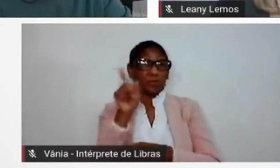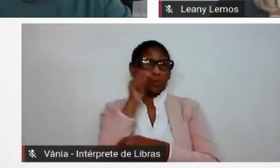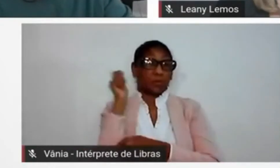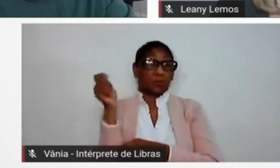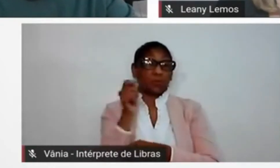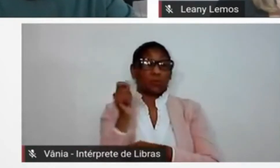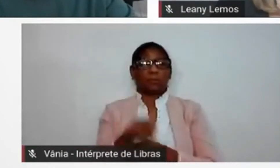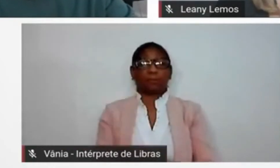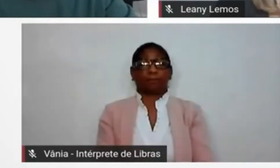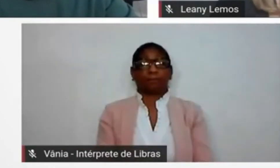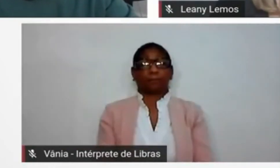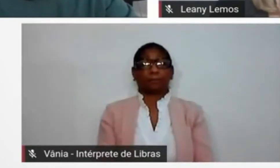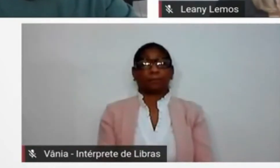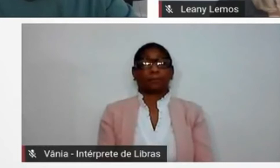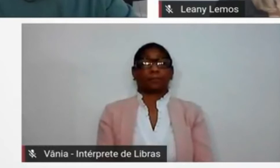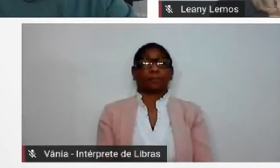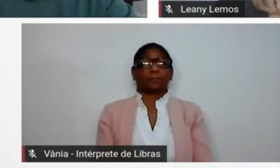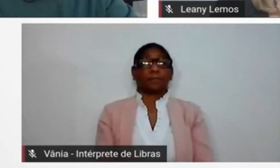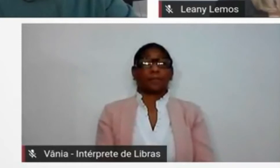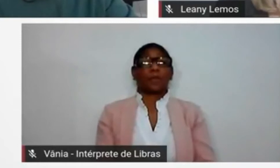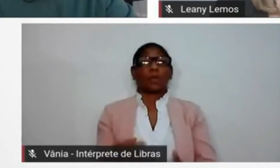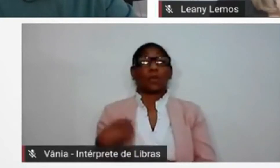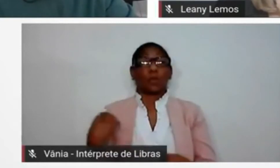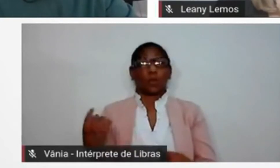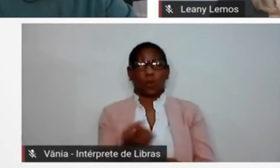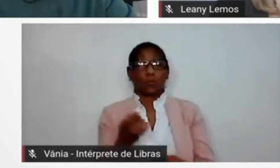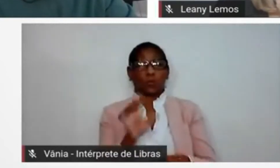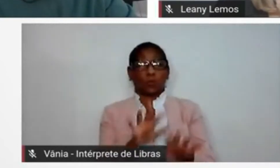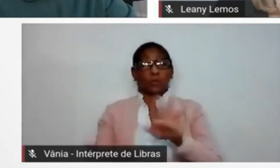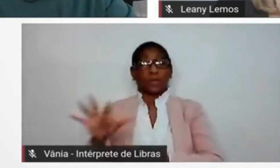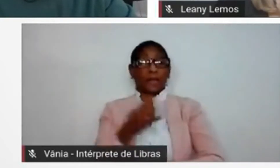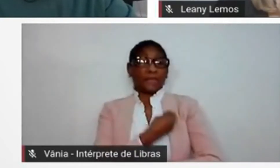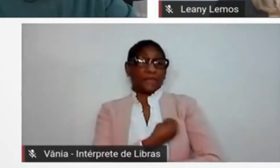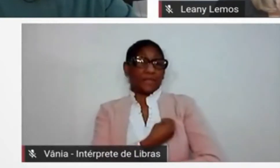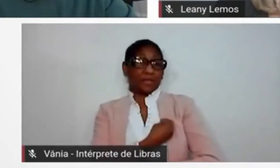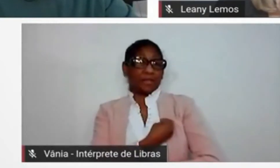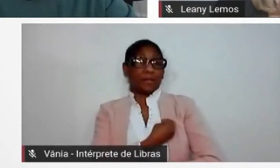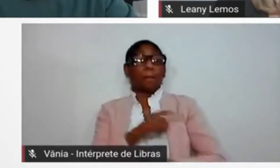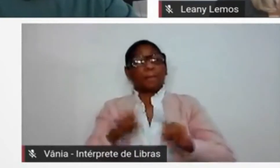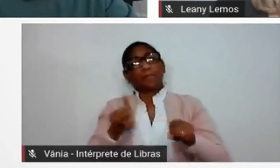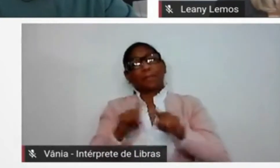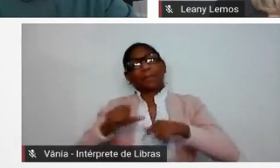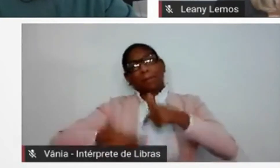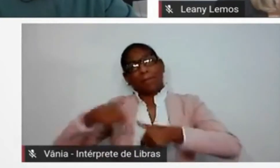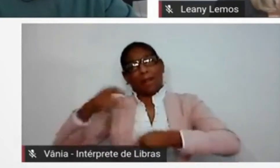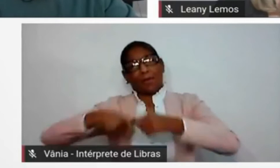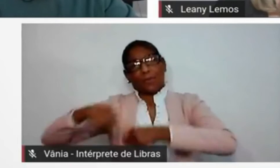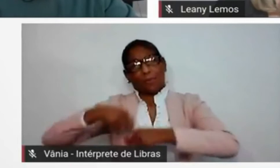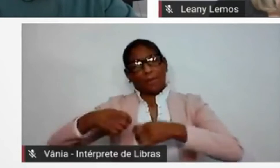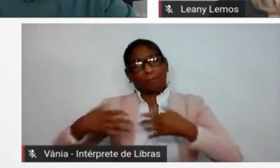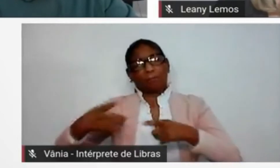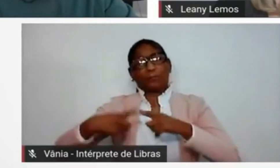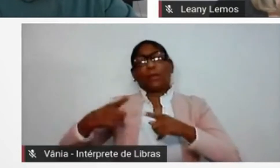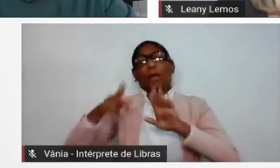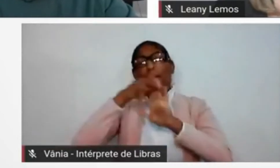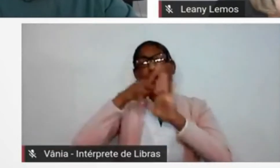máximo, conciliando essa proteção à vida e à saúde dos gaúchos com as atividades econômicas, né? Porque toda essa revisão de